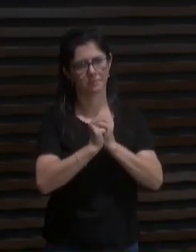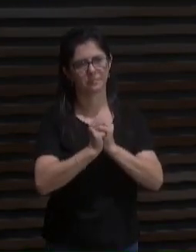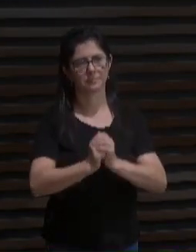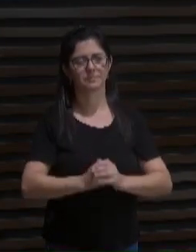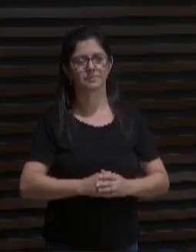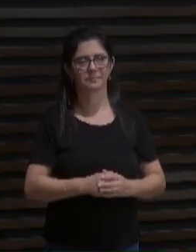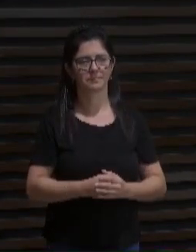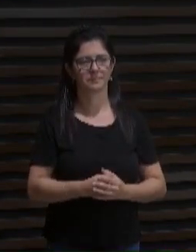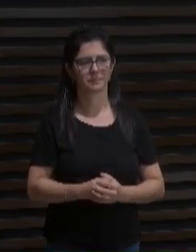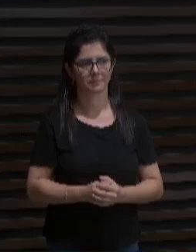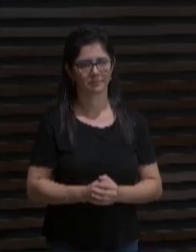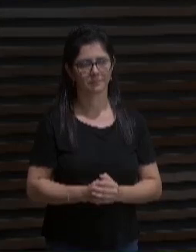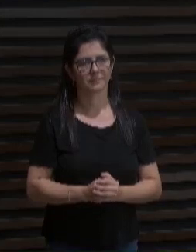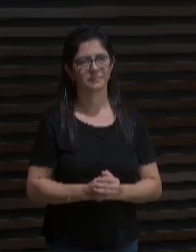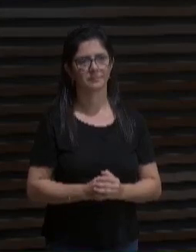está.